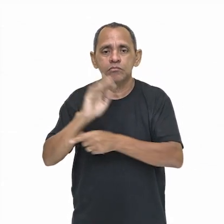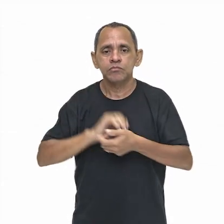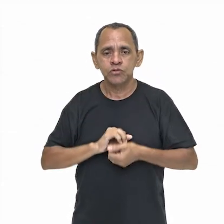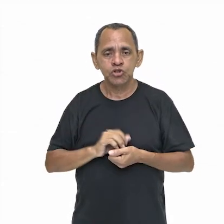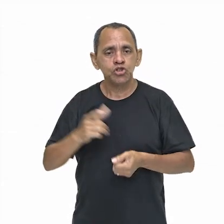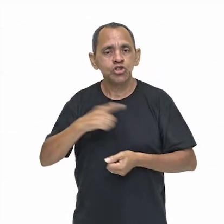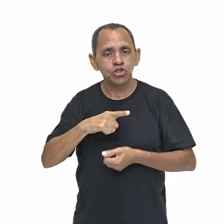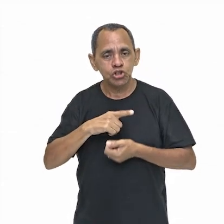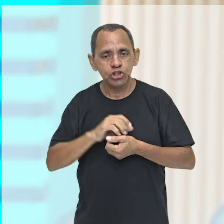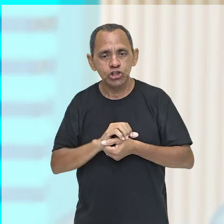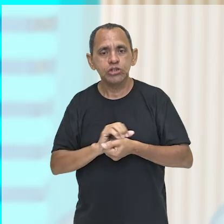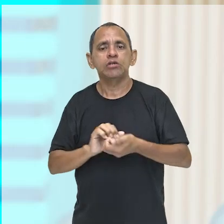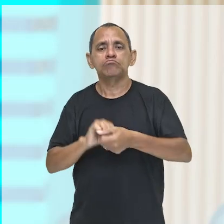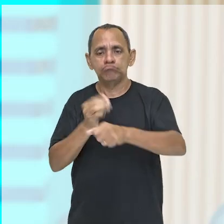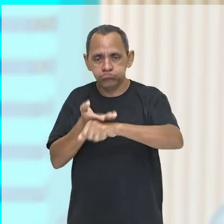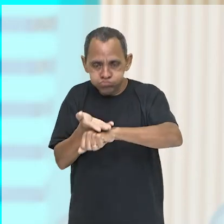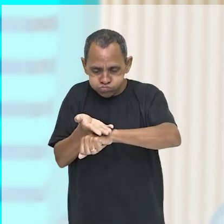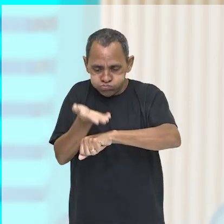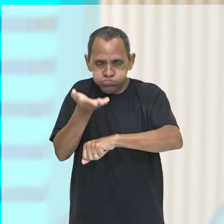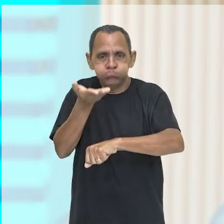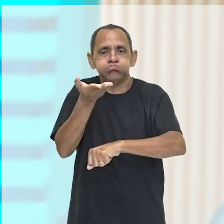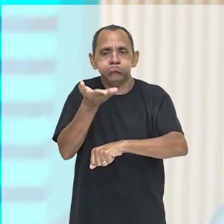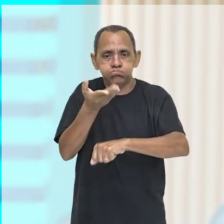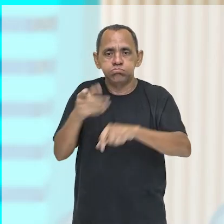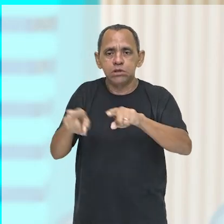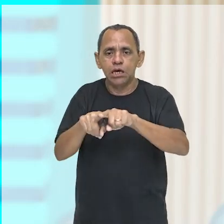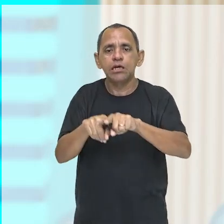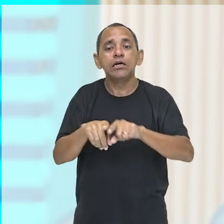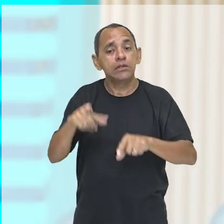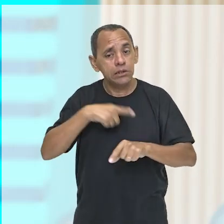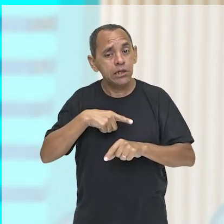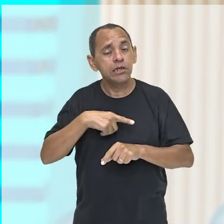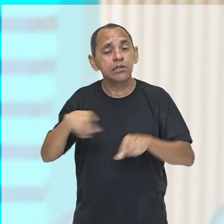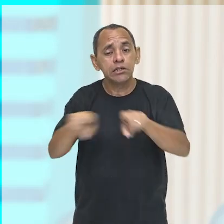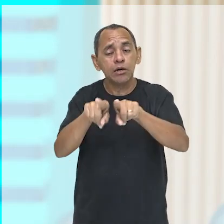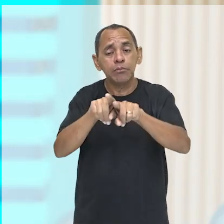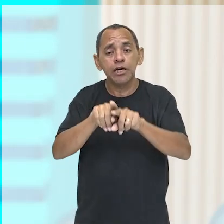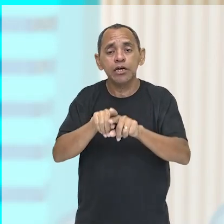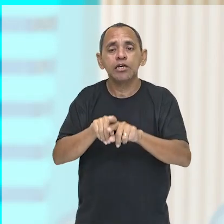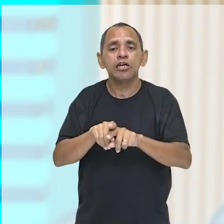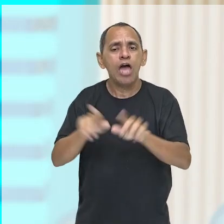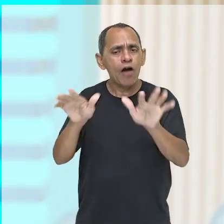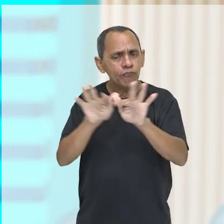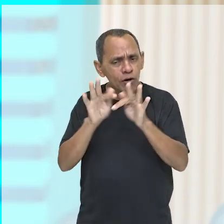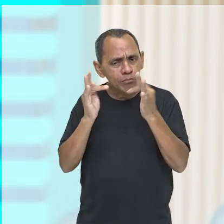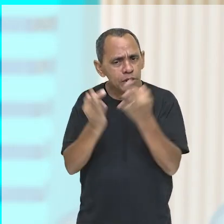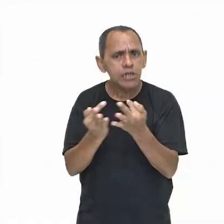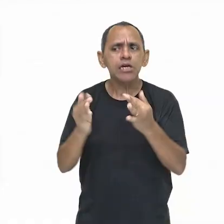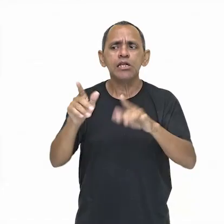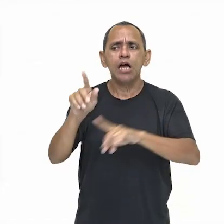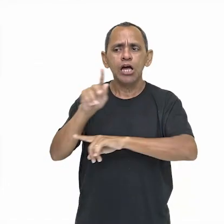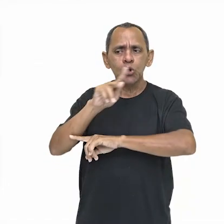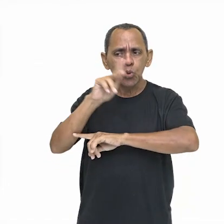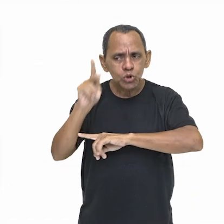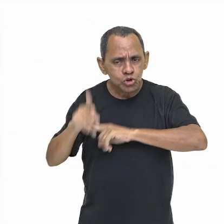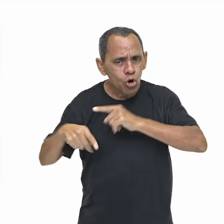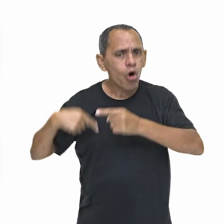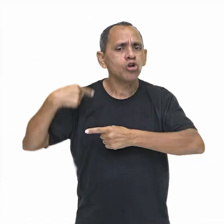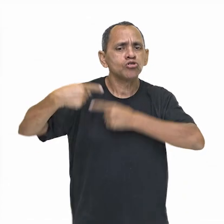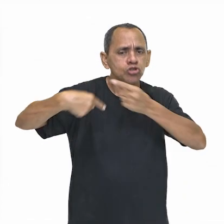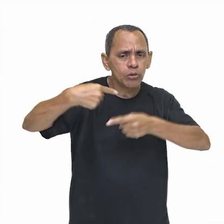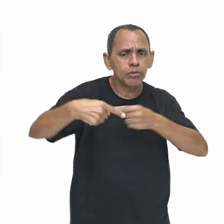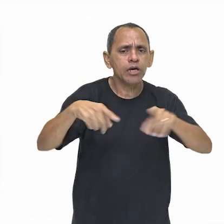também, por meio do histórico familiar, por meio de outros fatores, né, que